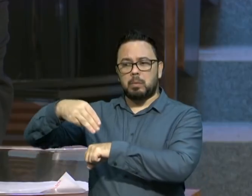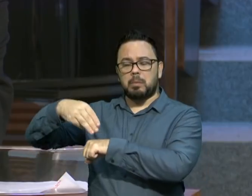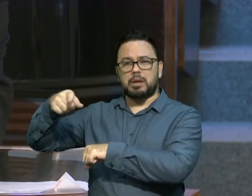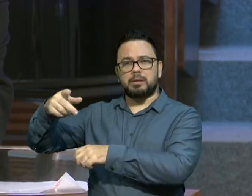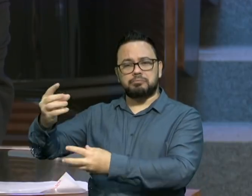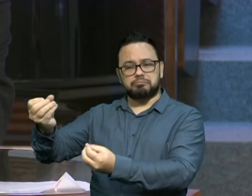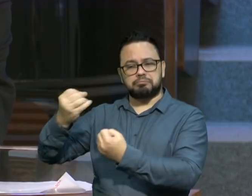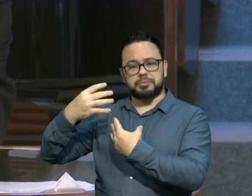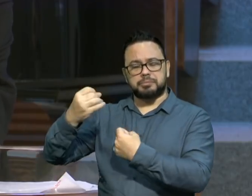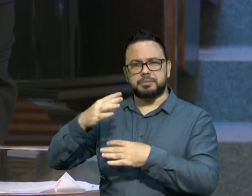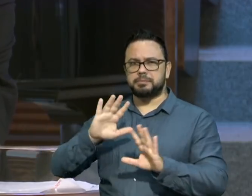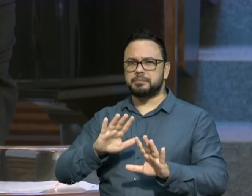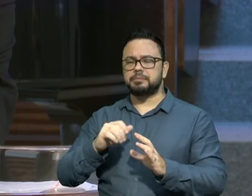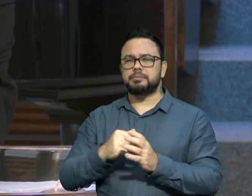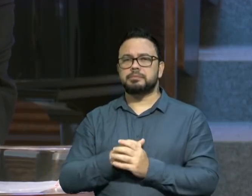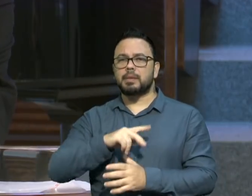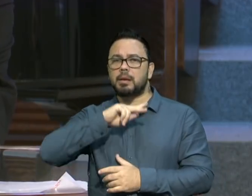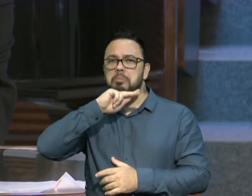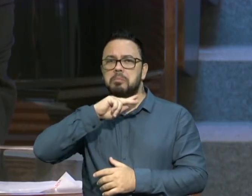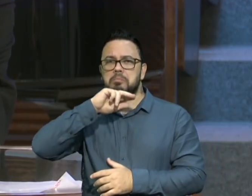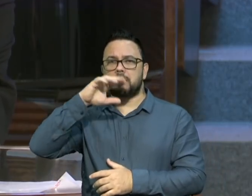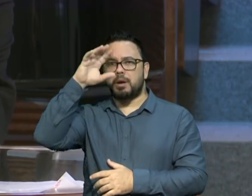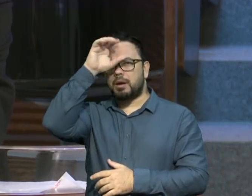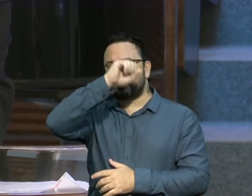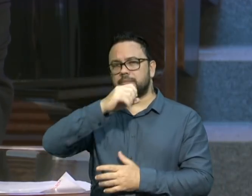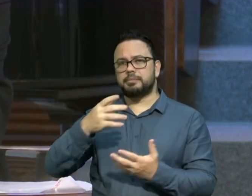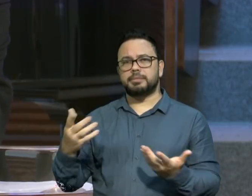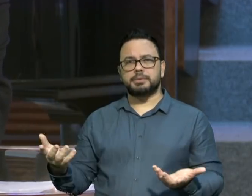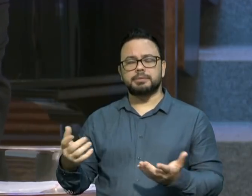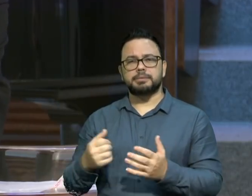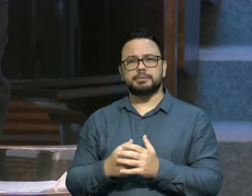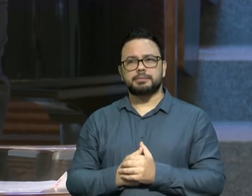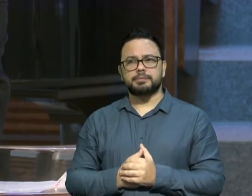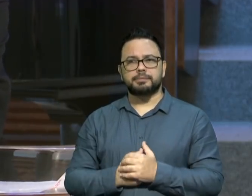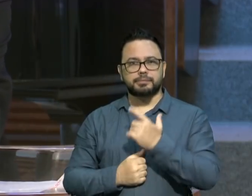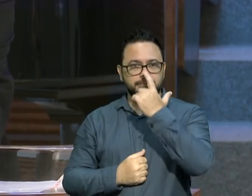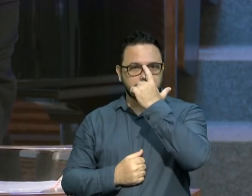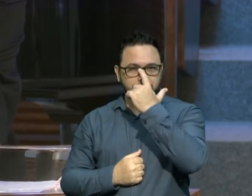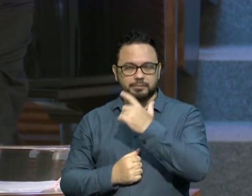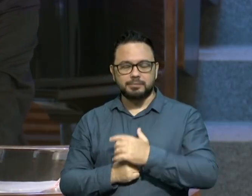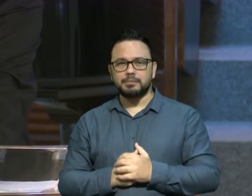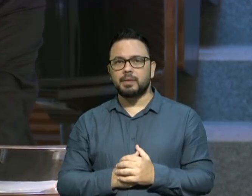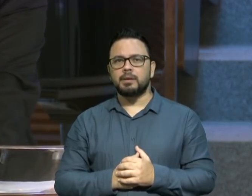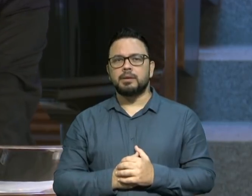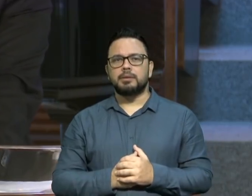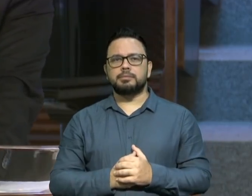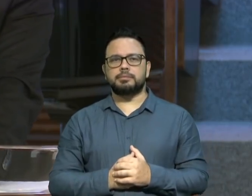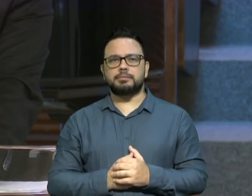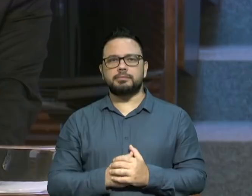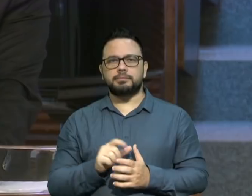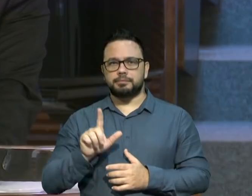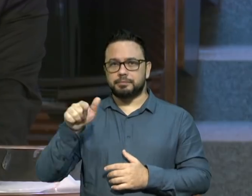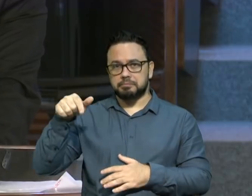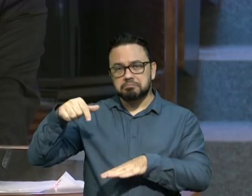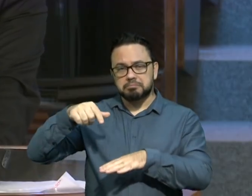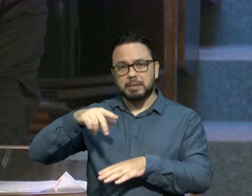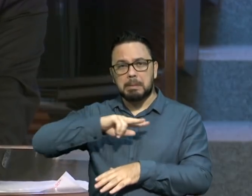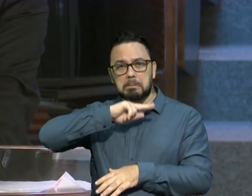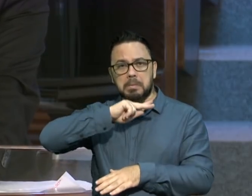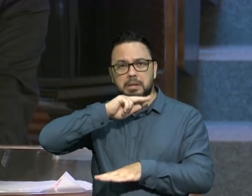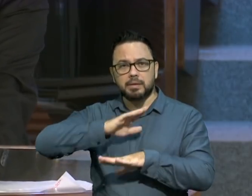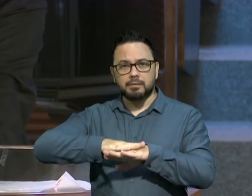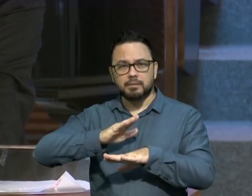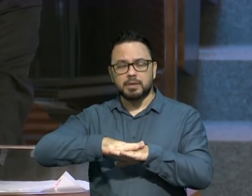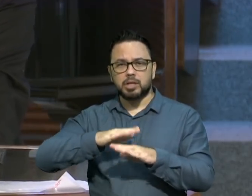então Platão foi discípulo de Sócrates e após a morte de Sócrates Sócrates Ele criou uma escola nos arredores